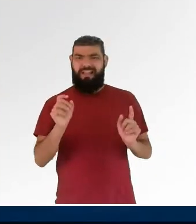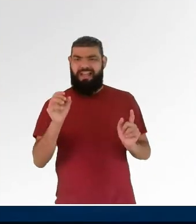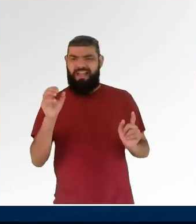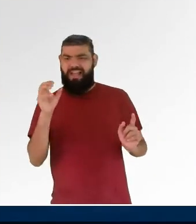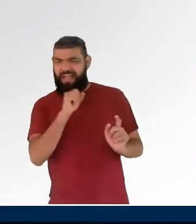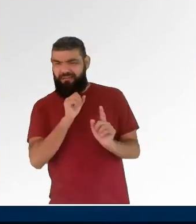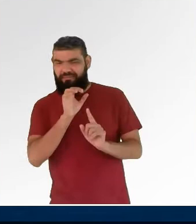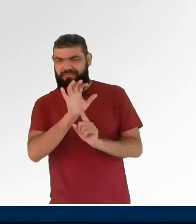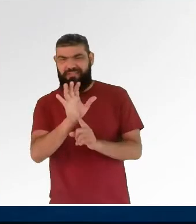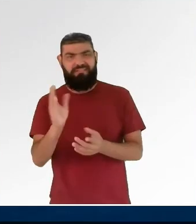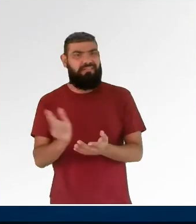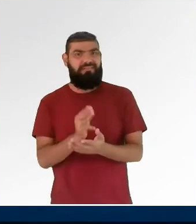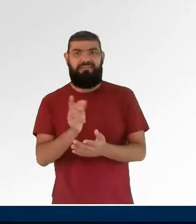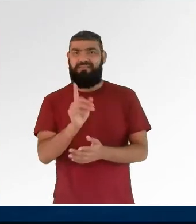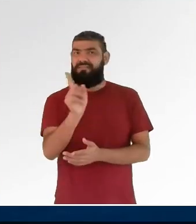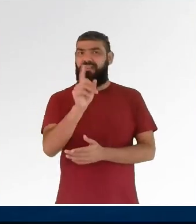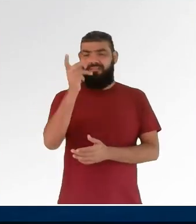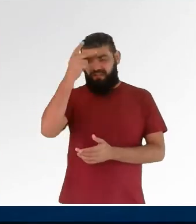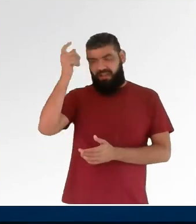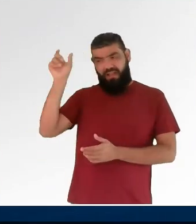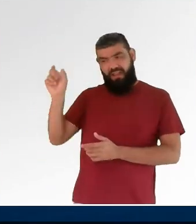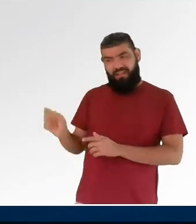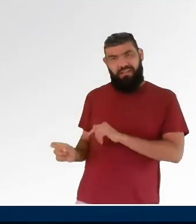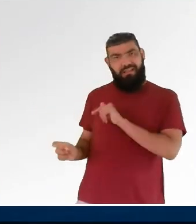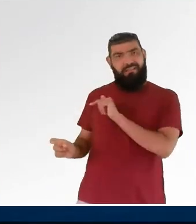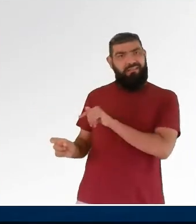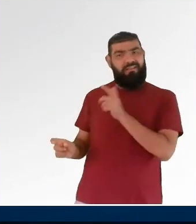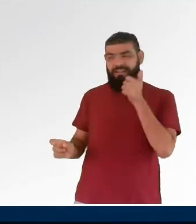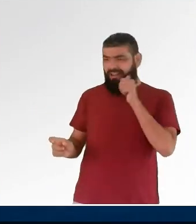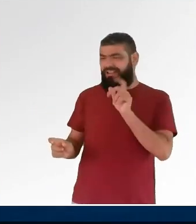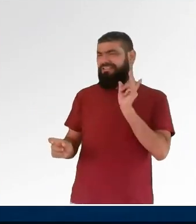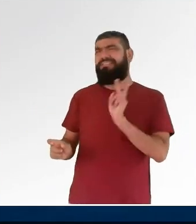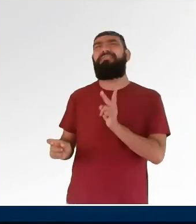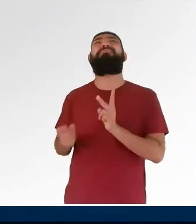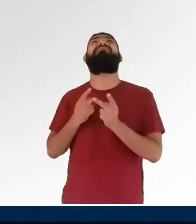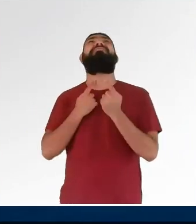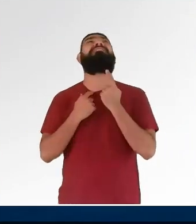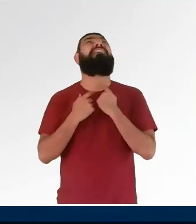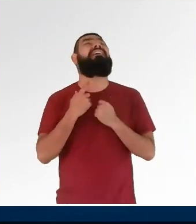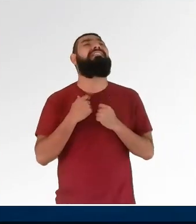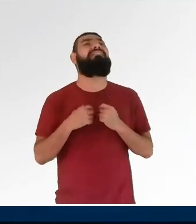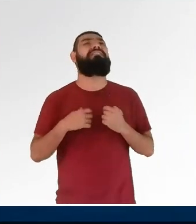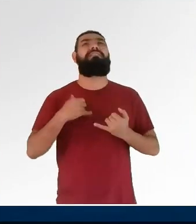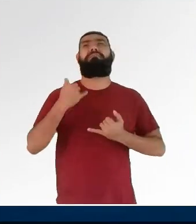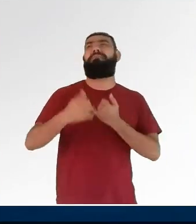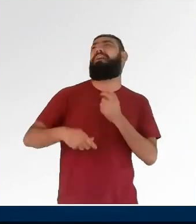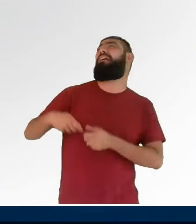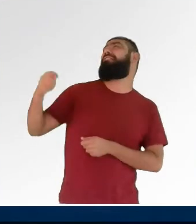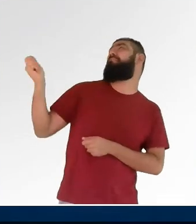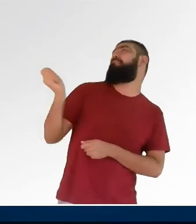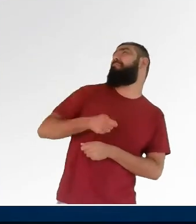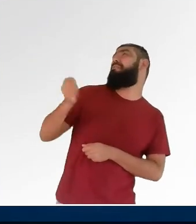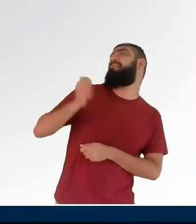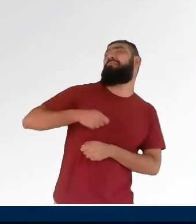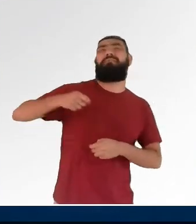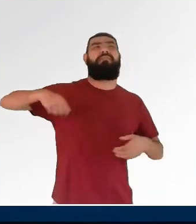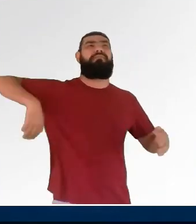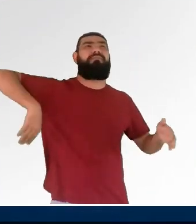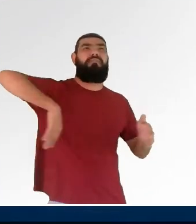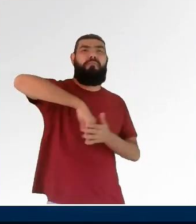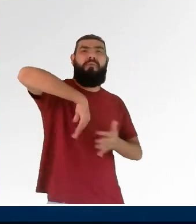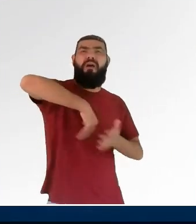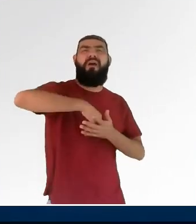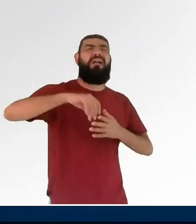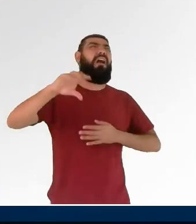A nossa personagem sempre quis, olha, brincar de pipa, jogar futebol. Ela disse que adorava jogar